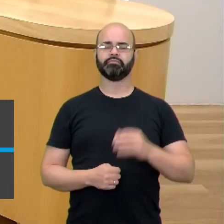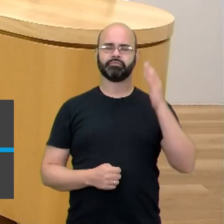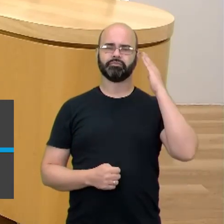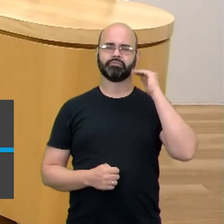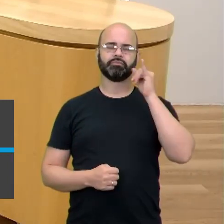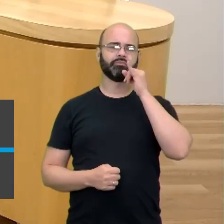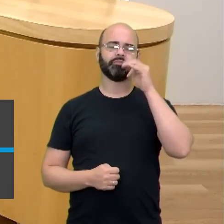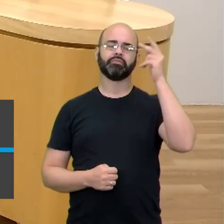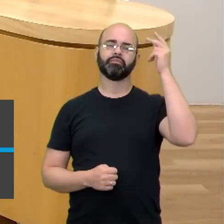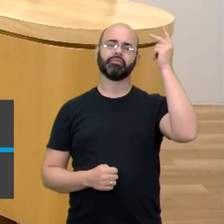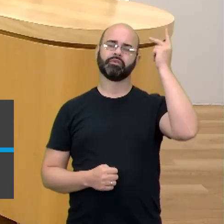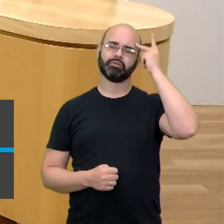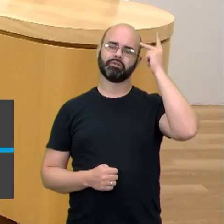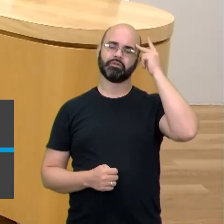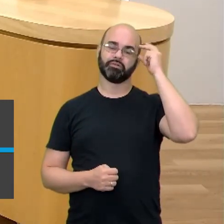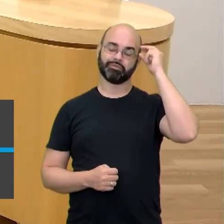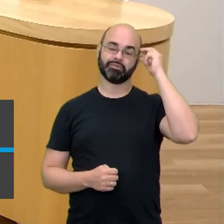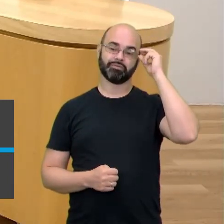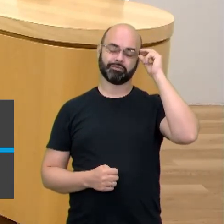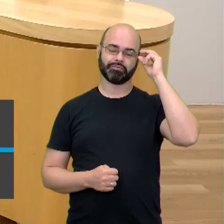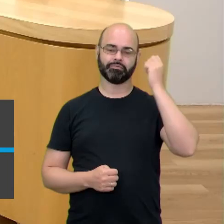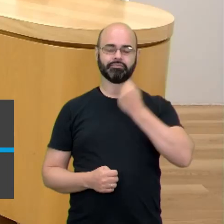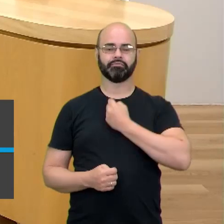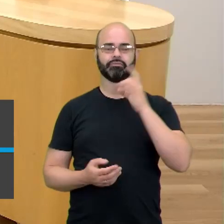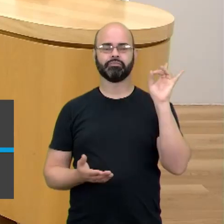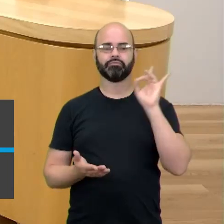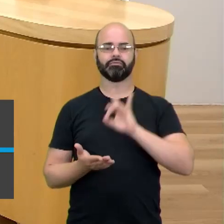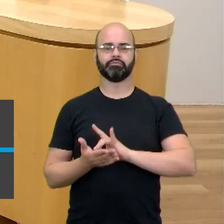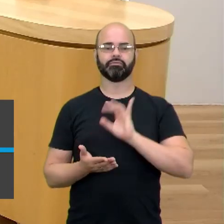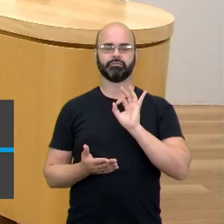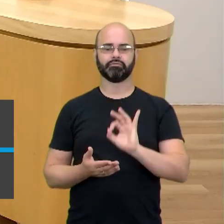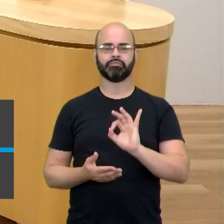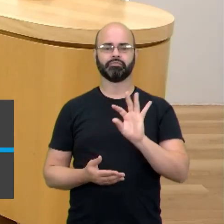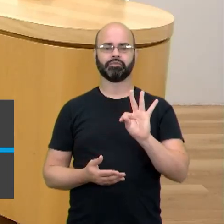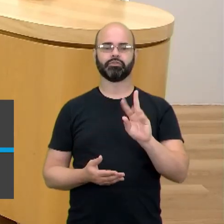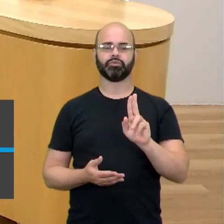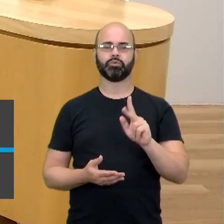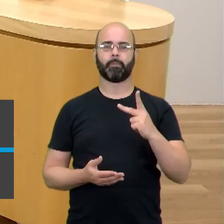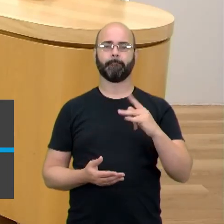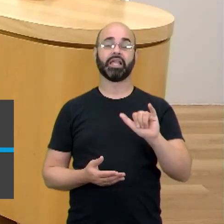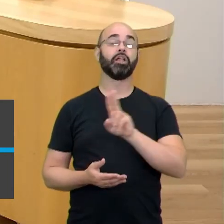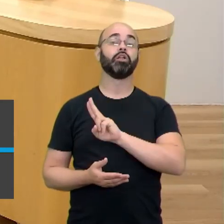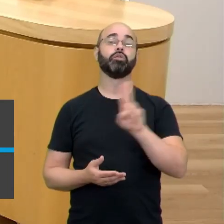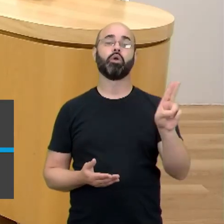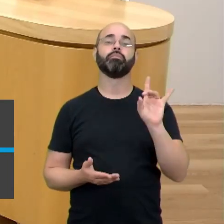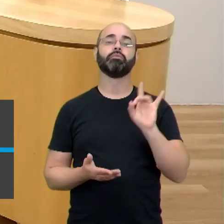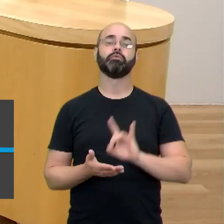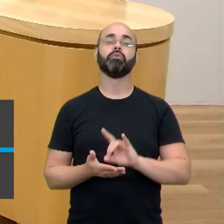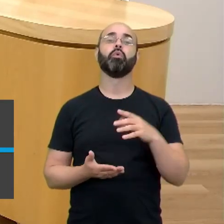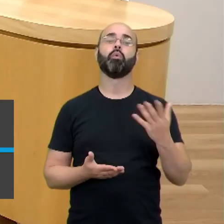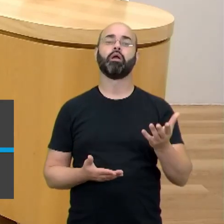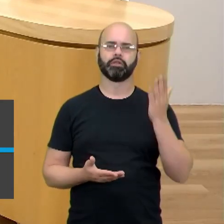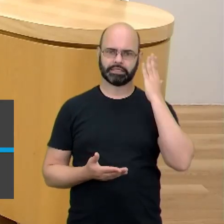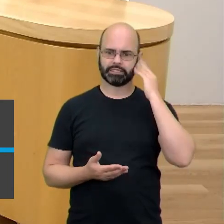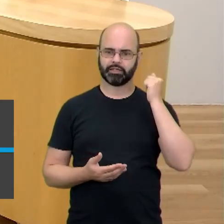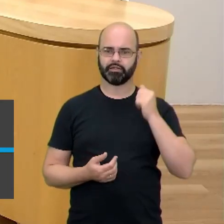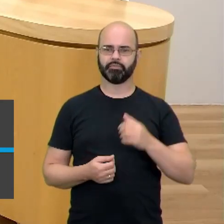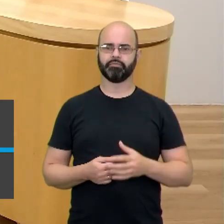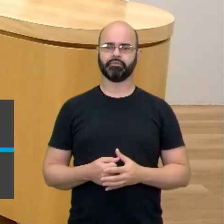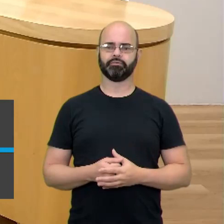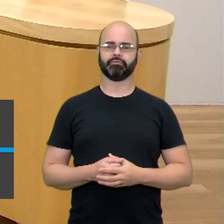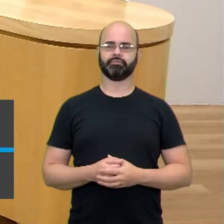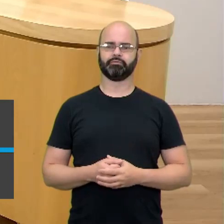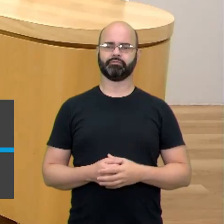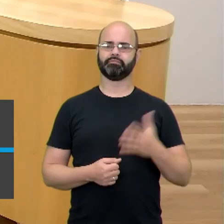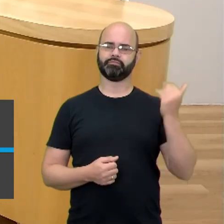São Paulo, Fabi? São Paulo? Os tupis chamavam essa área do quê? Nossa, eu só lembro do que a